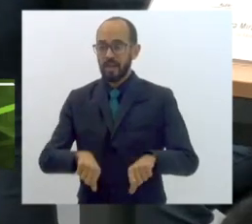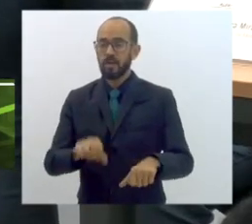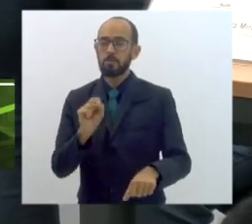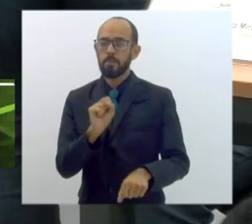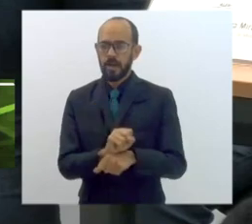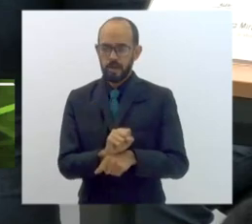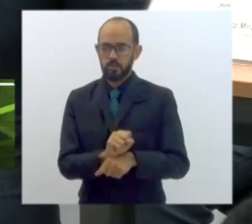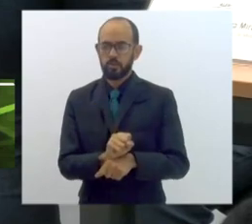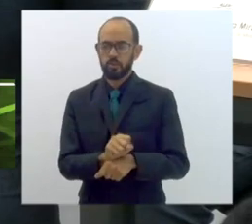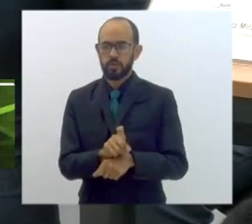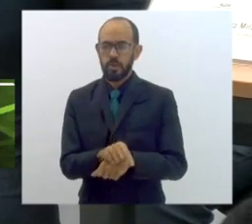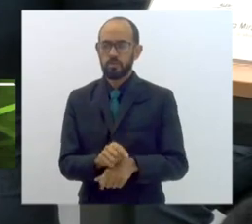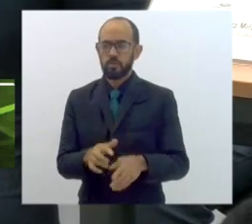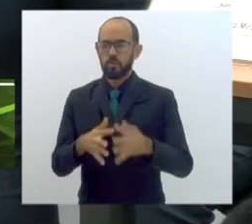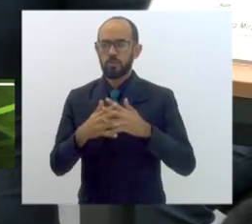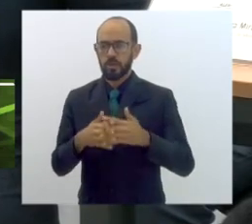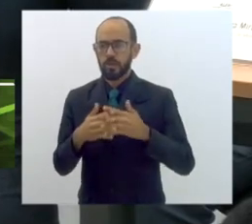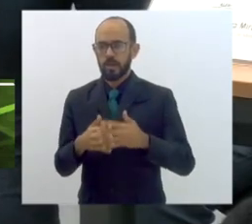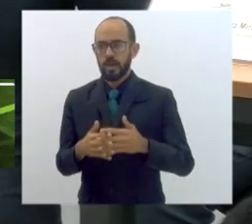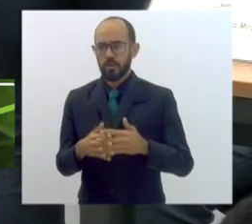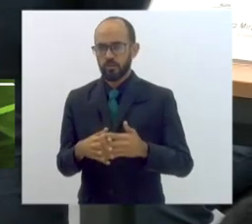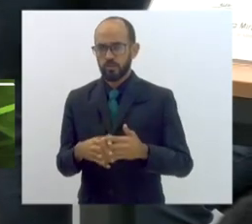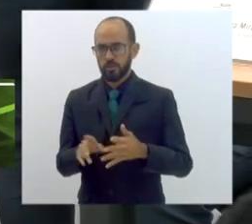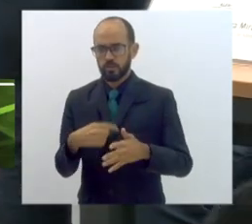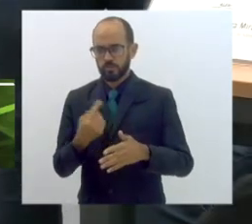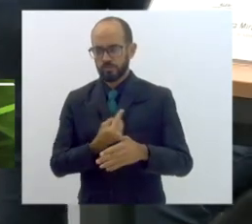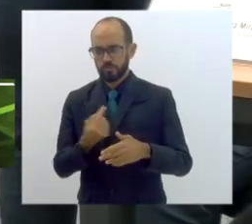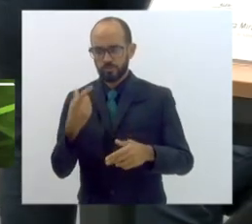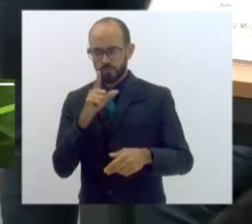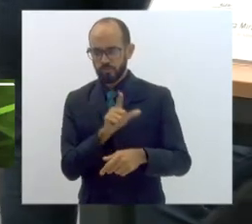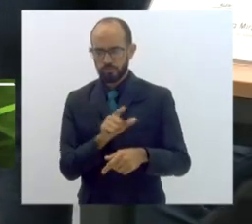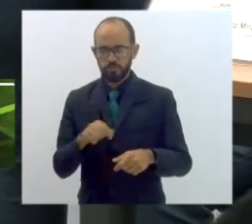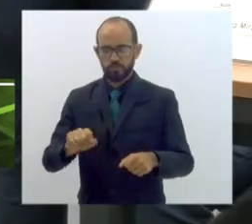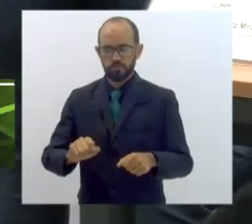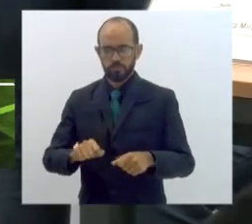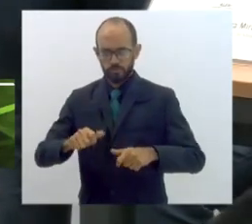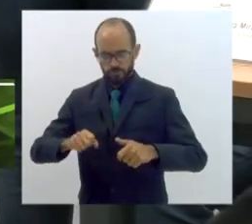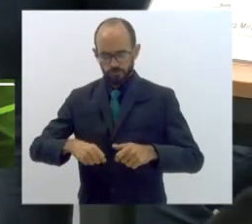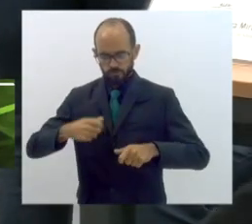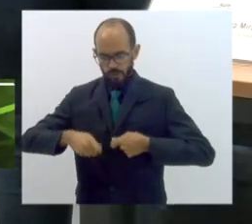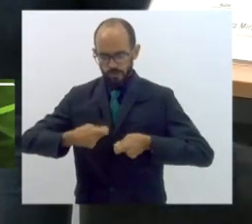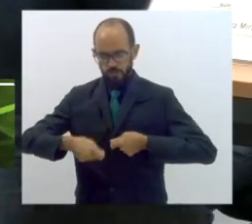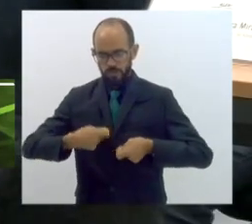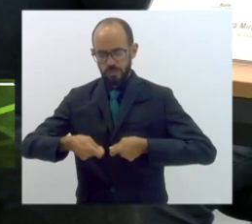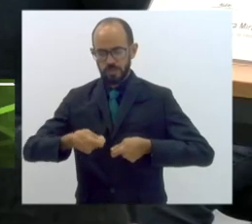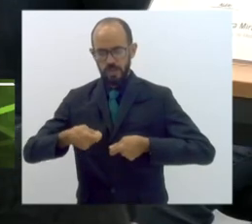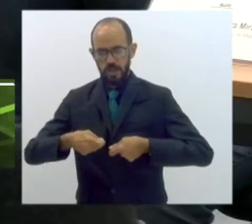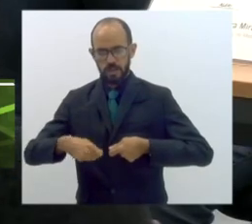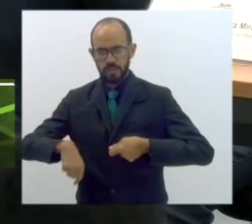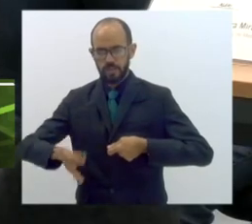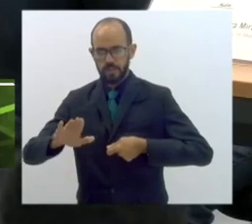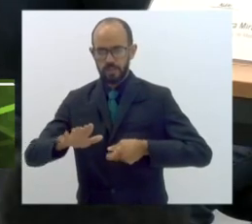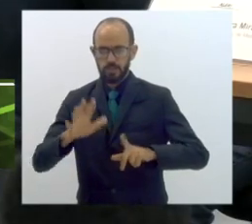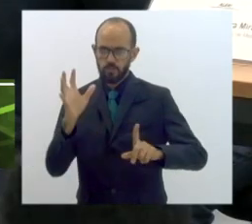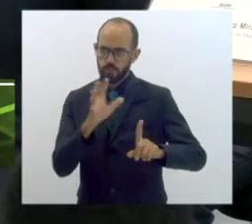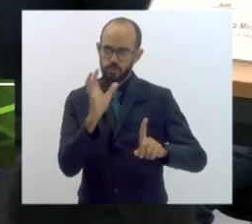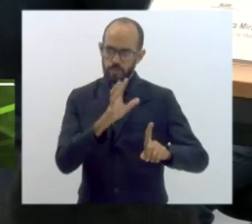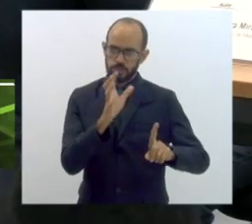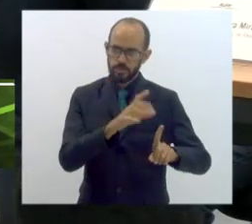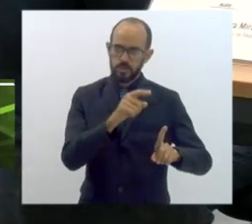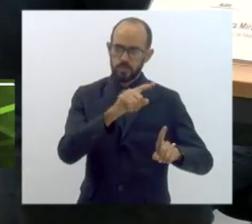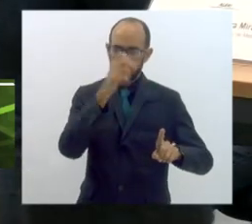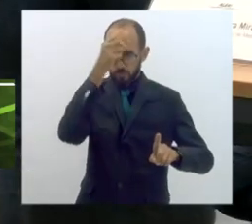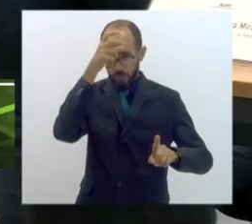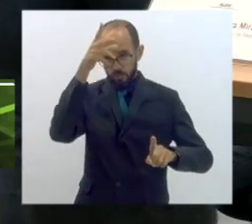muito difícil, né? Assim, para você tomar a frente e ir convencendo os prefeitos da